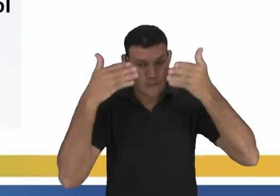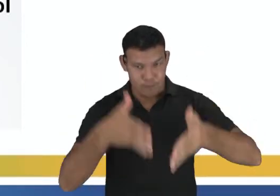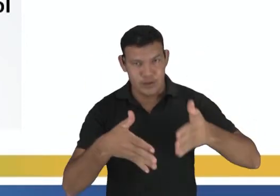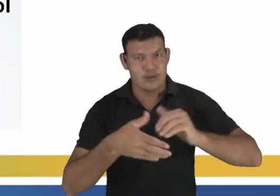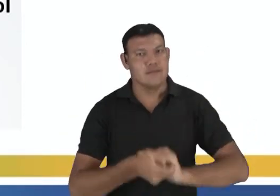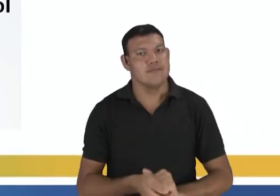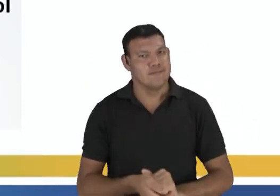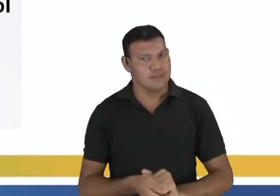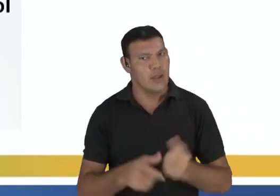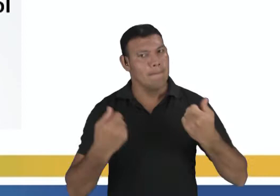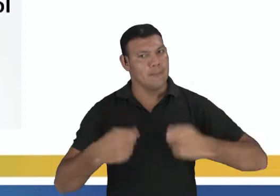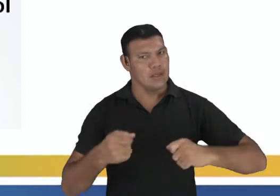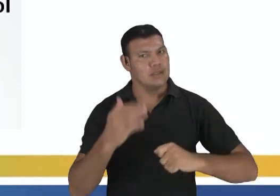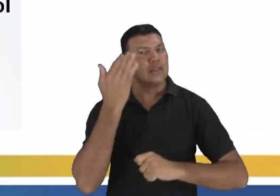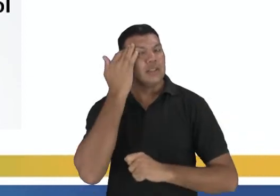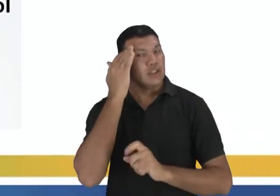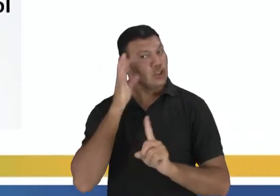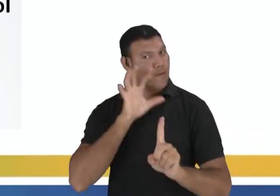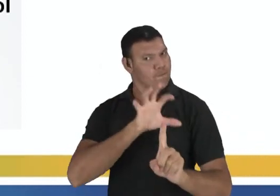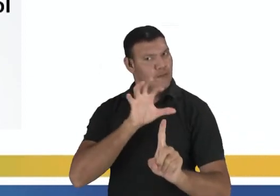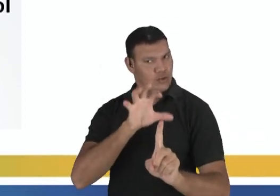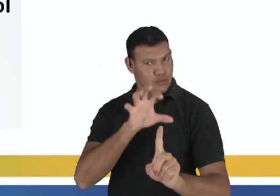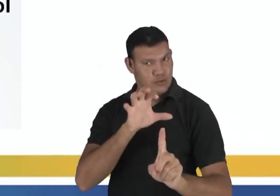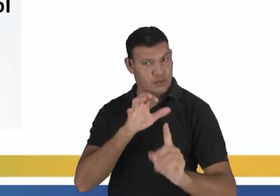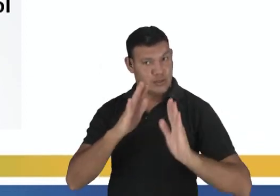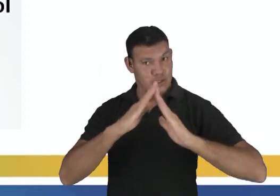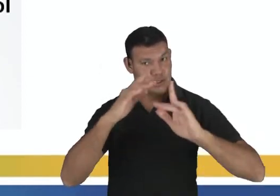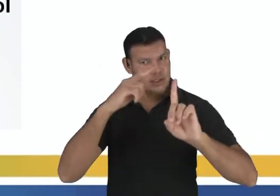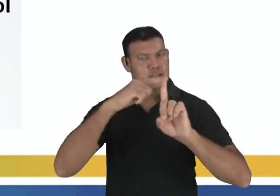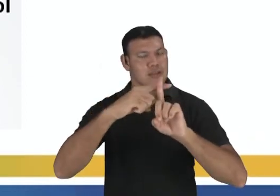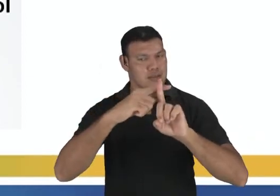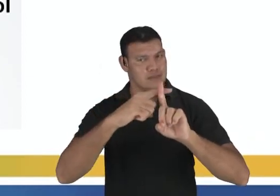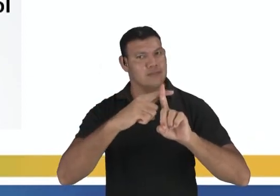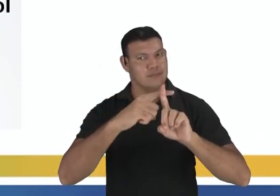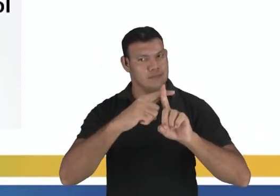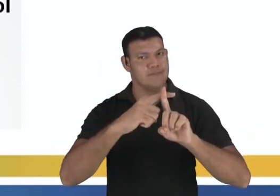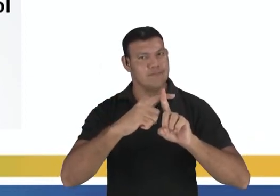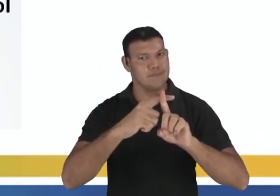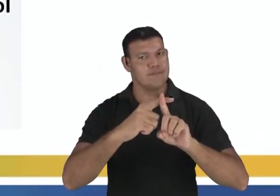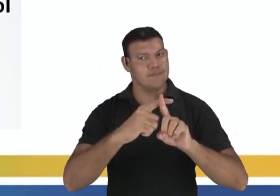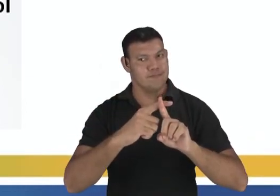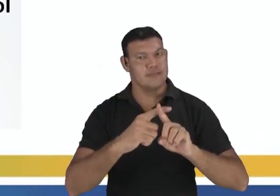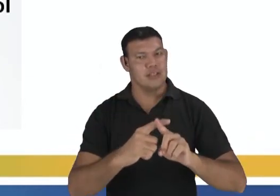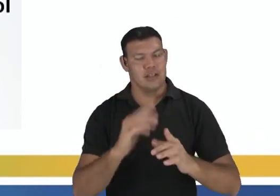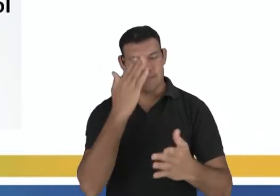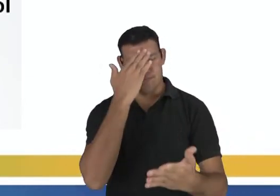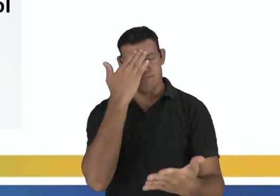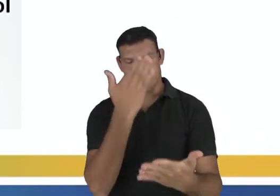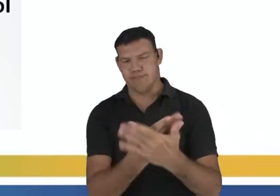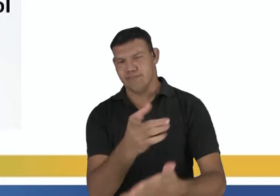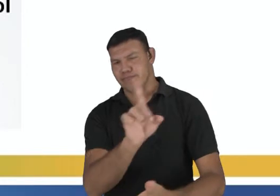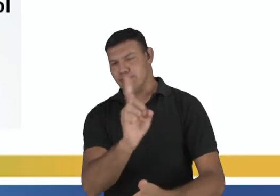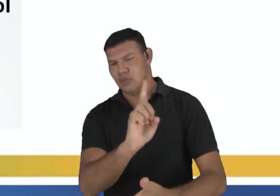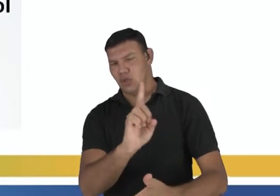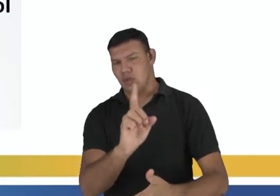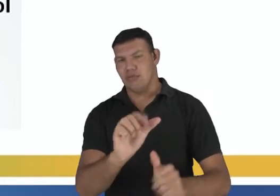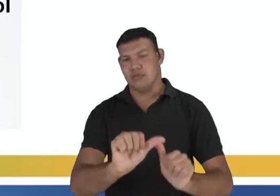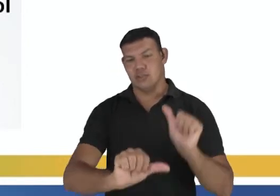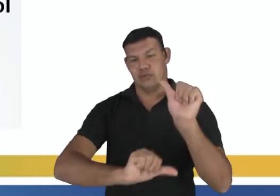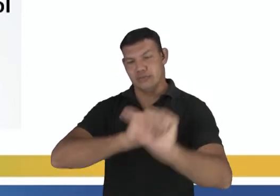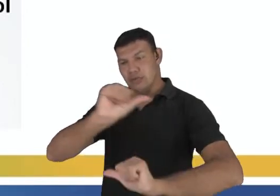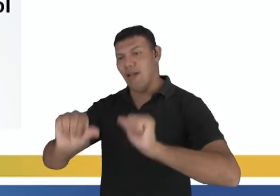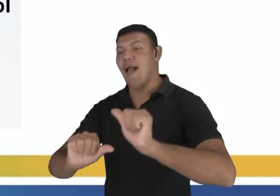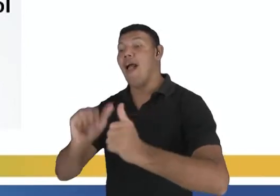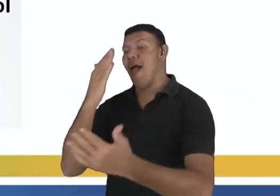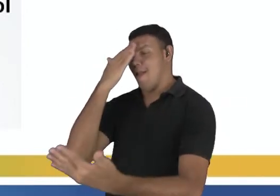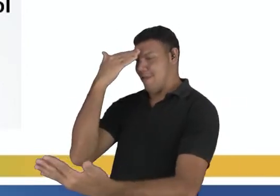entender a influência da própria igreja para que se tenha essa mudança, ou seja, desacreditar de uma teoria e passar a acreditar na outra